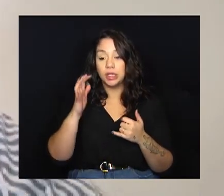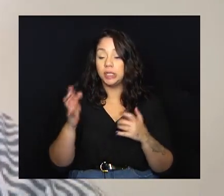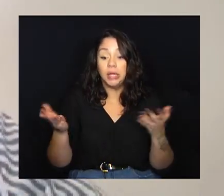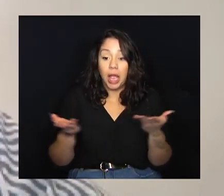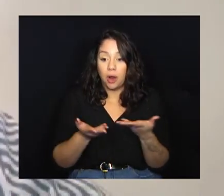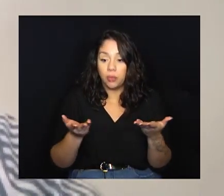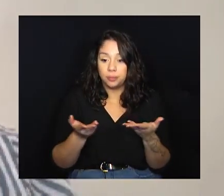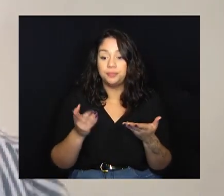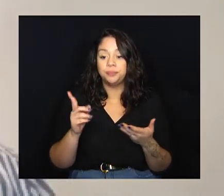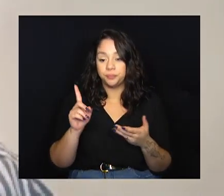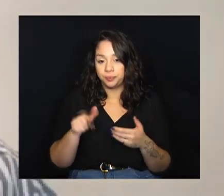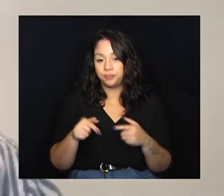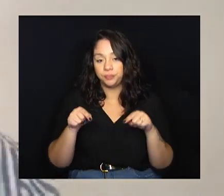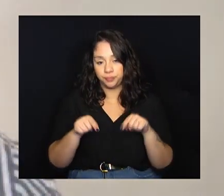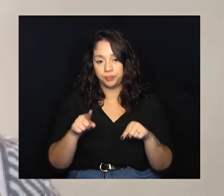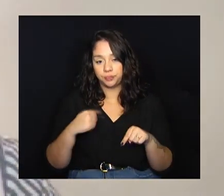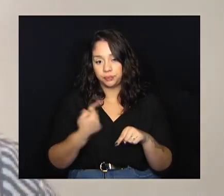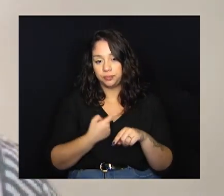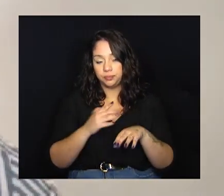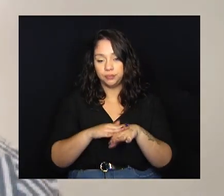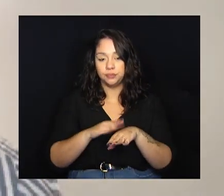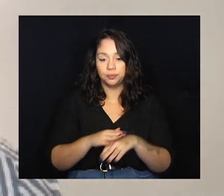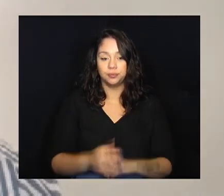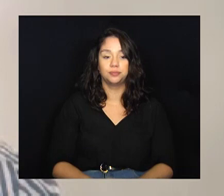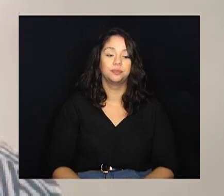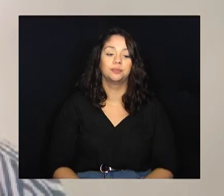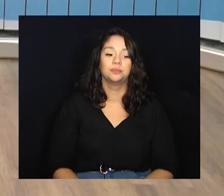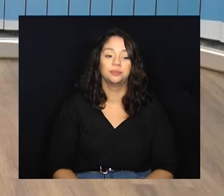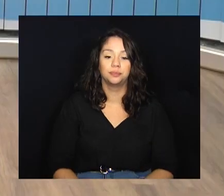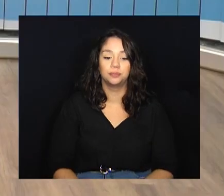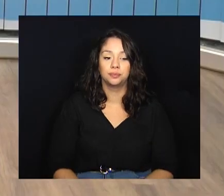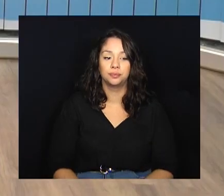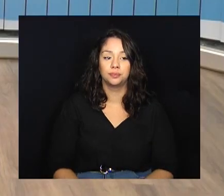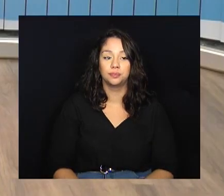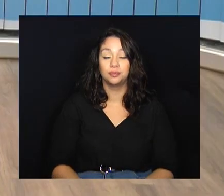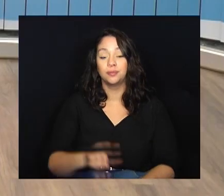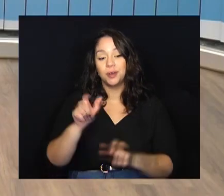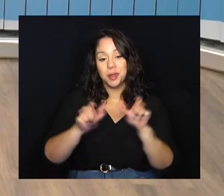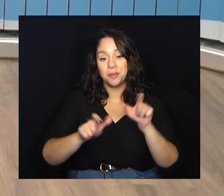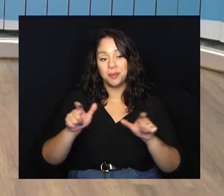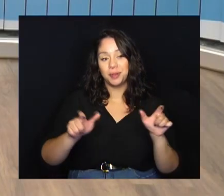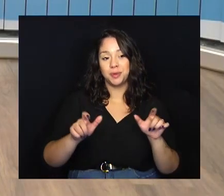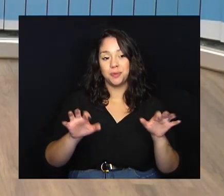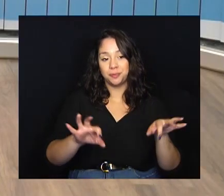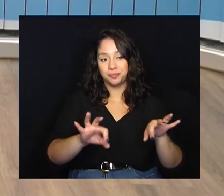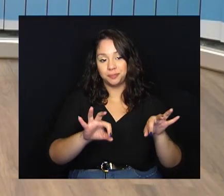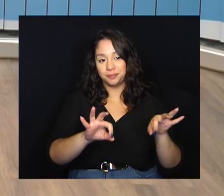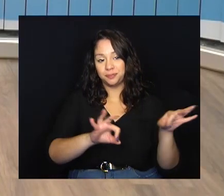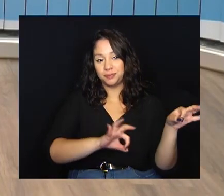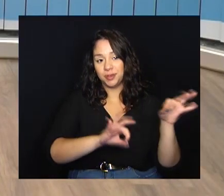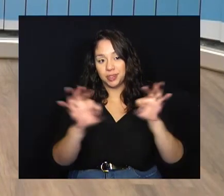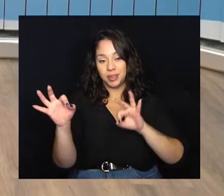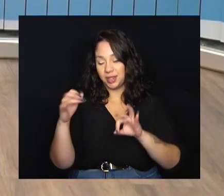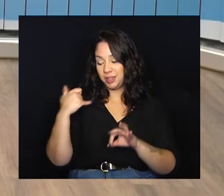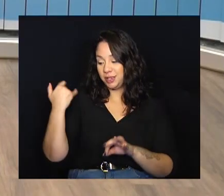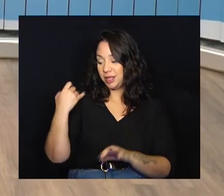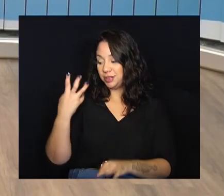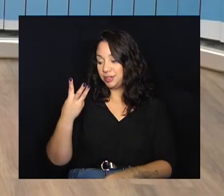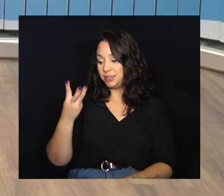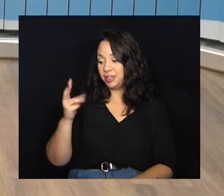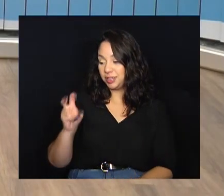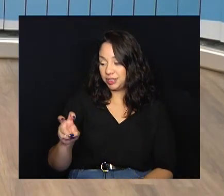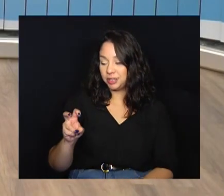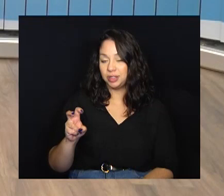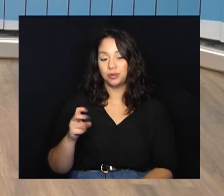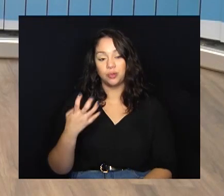E é isso que a gente faz né em dúvida Arthur para quem está nos acompanhando às vezes já tem mais de 35 40 anos